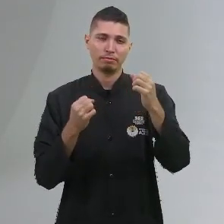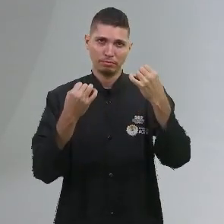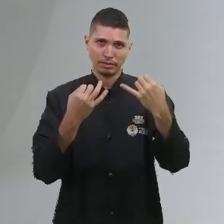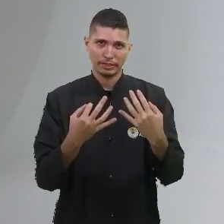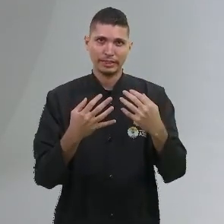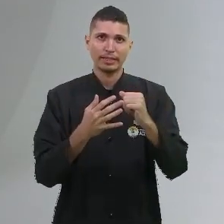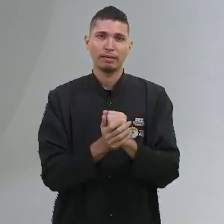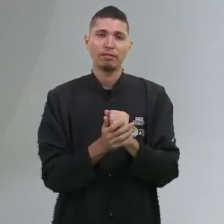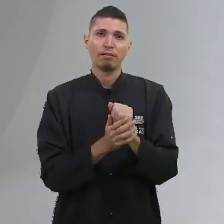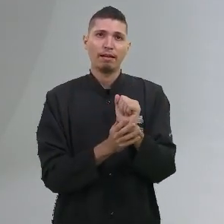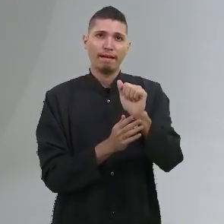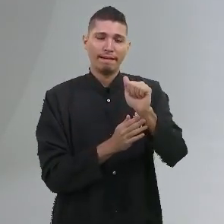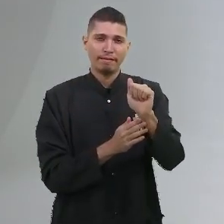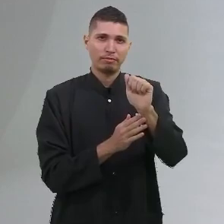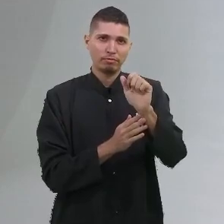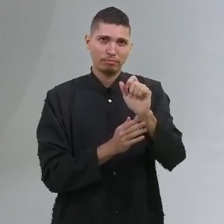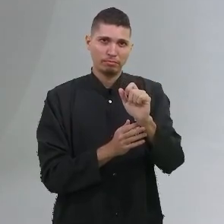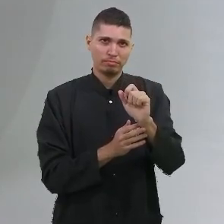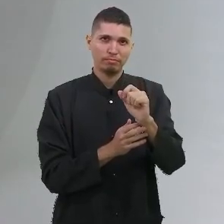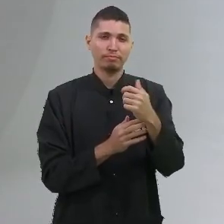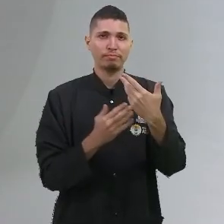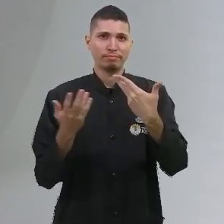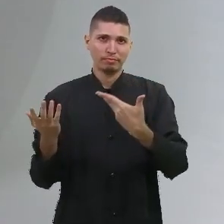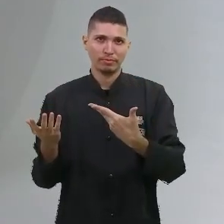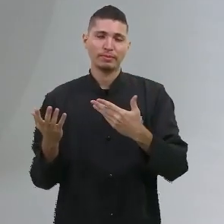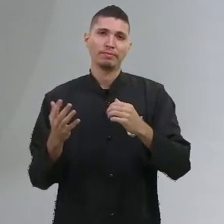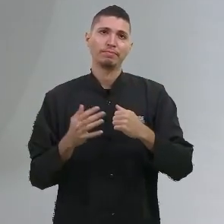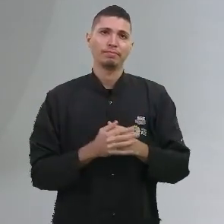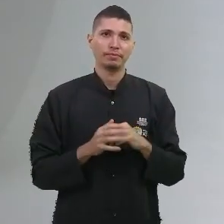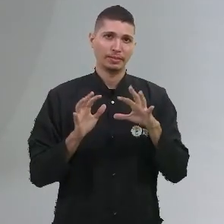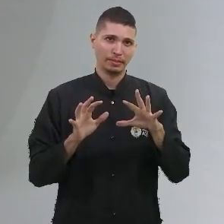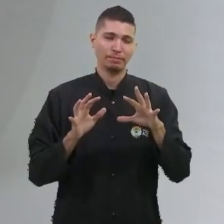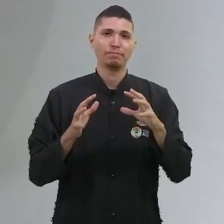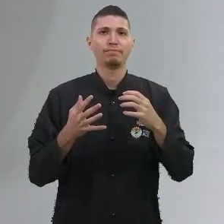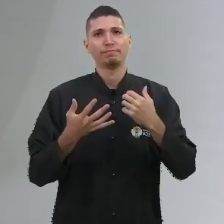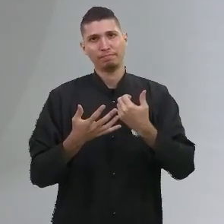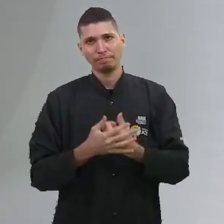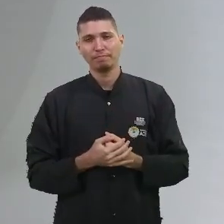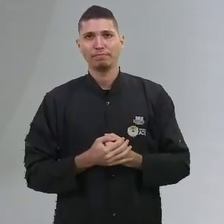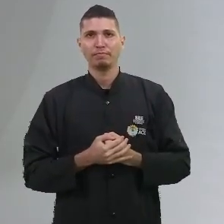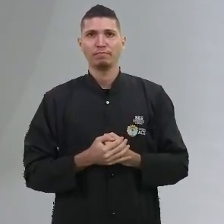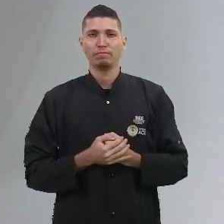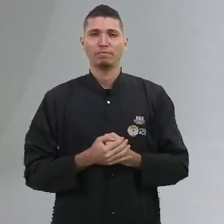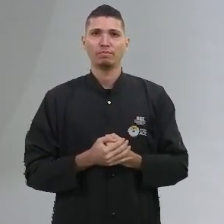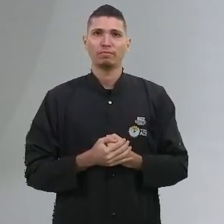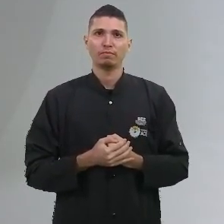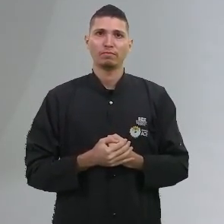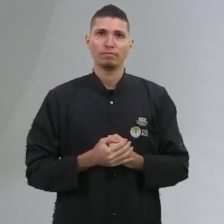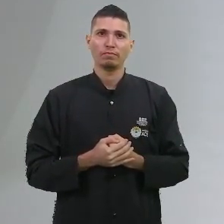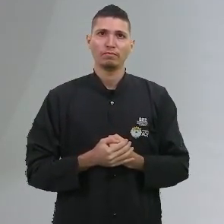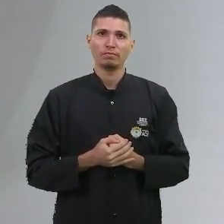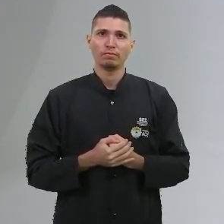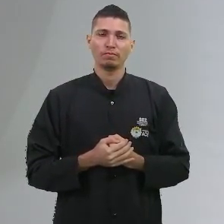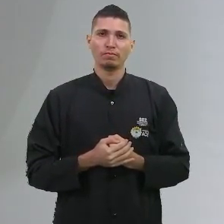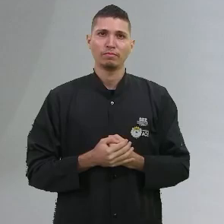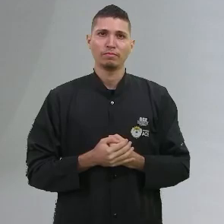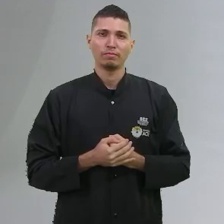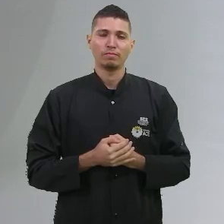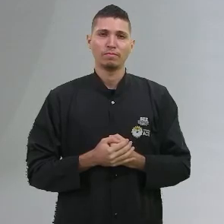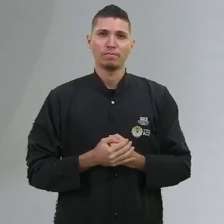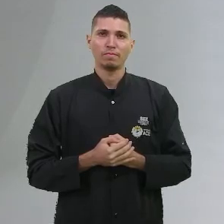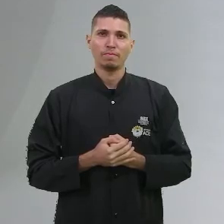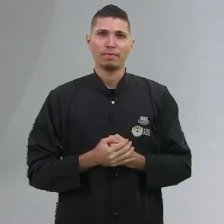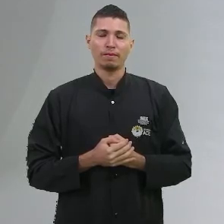objeto saia do estado a qual está. Se estiver em repouso, sai de repouso, ou se estiver em MRU, né, o movimento retilíneo uniforme,